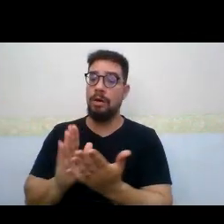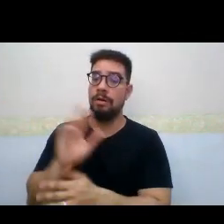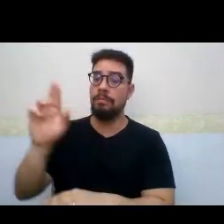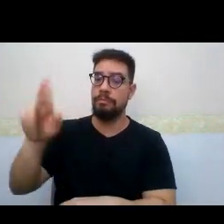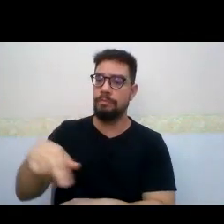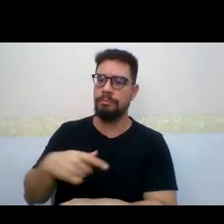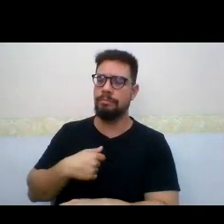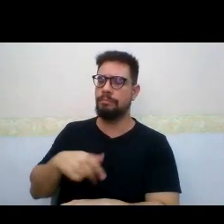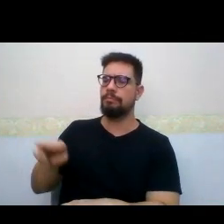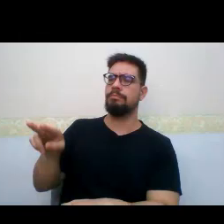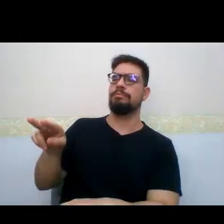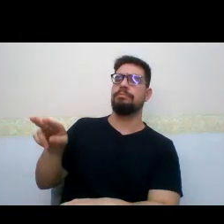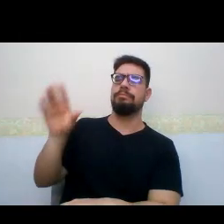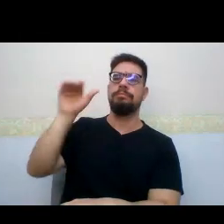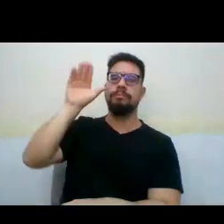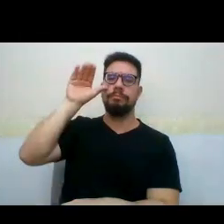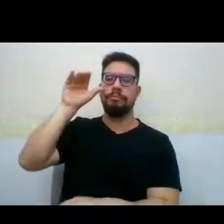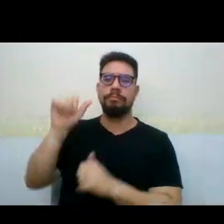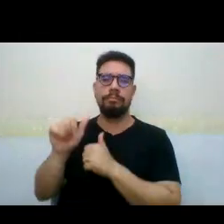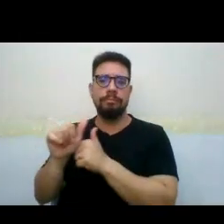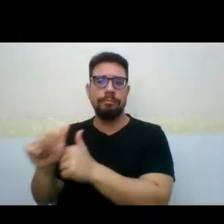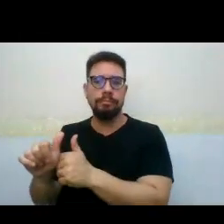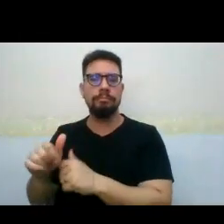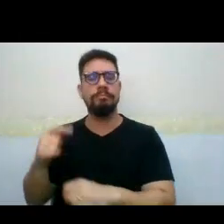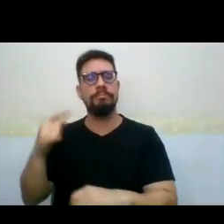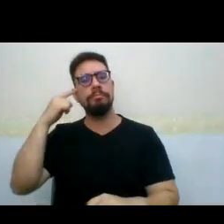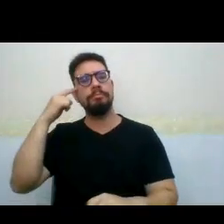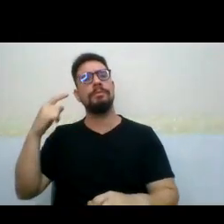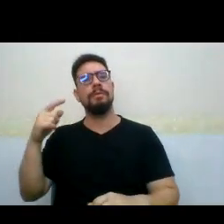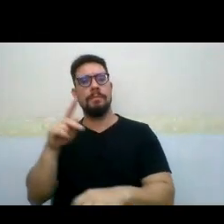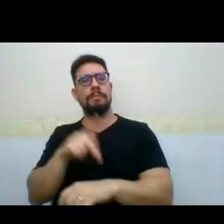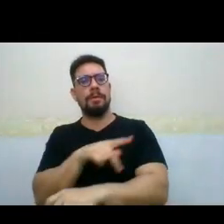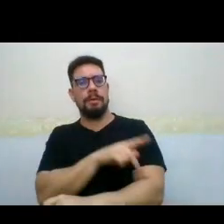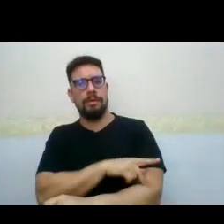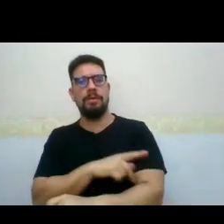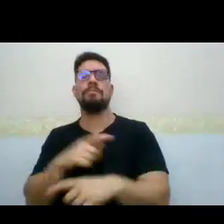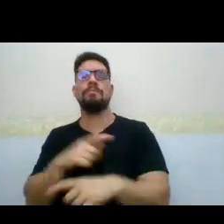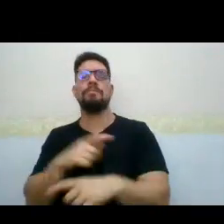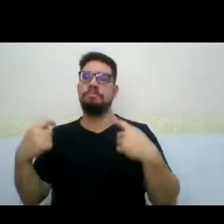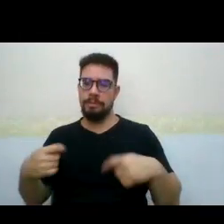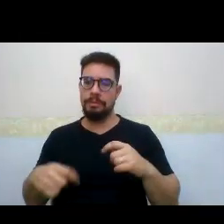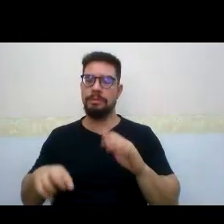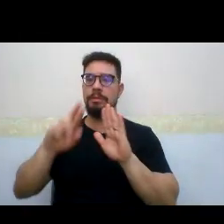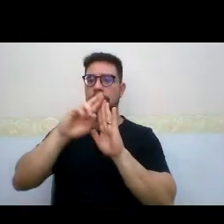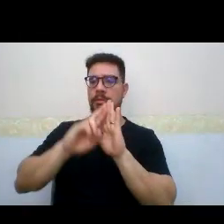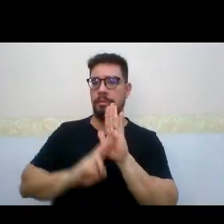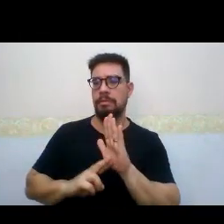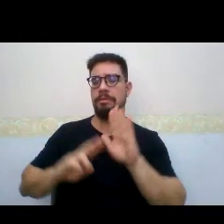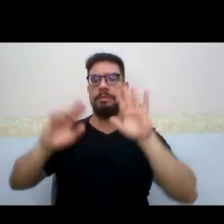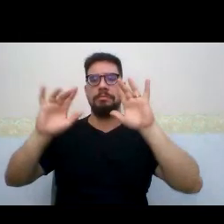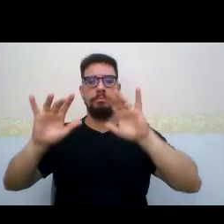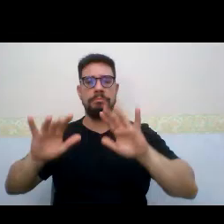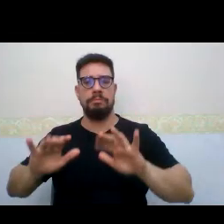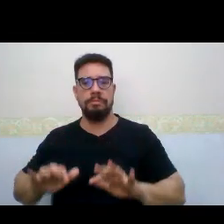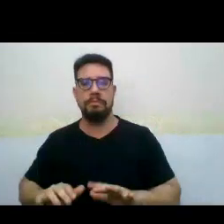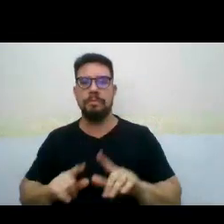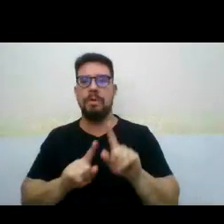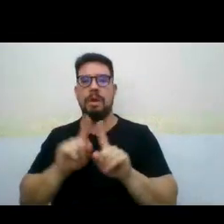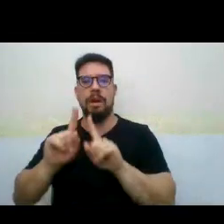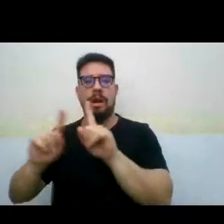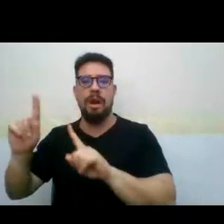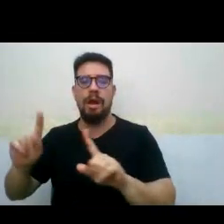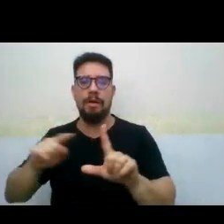necessidade dos pedagogos, das pedagogas, em apresentar um relatório, em construir um gráfico, e não querendo